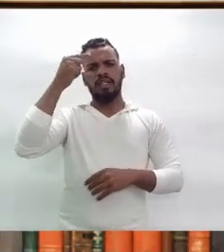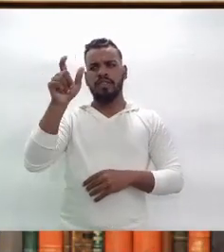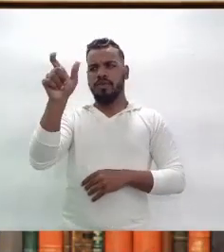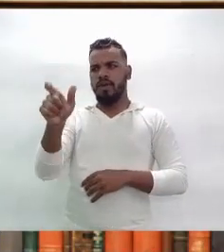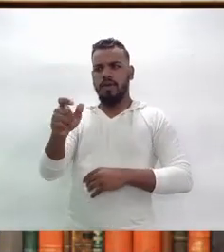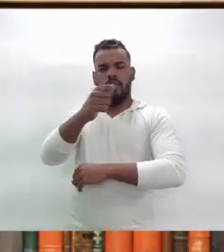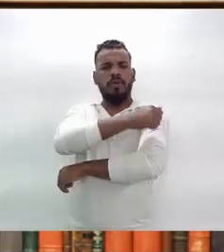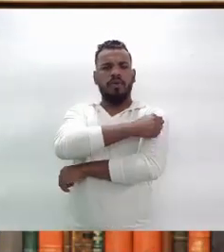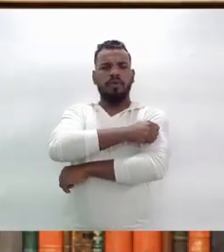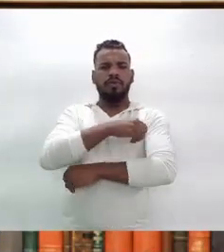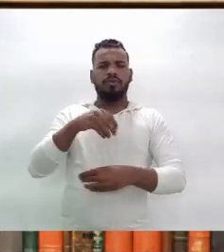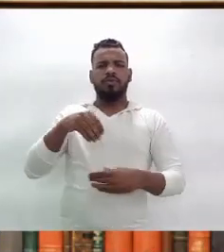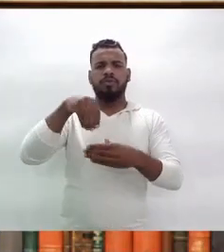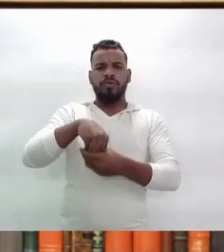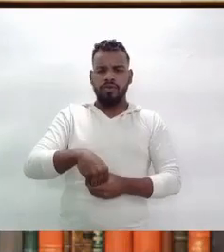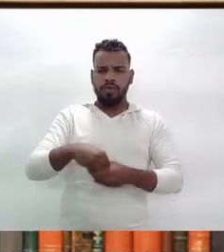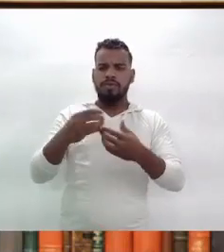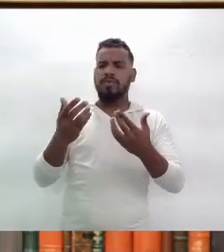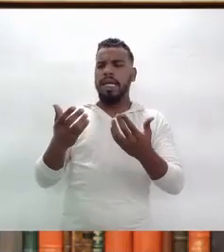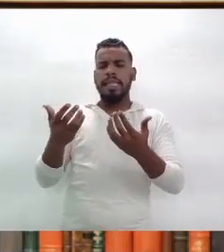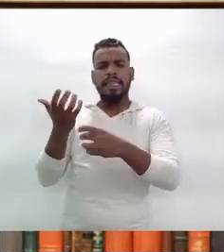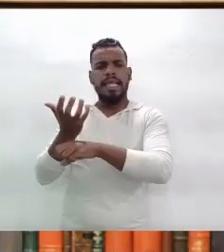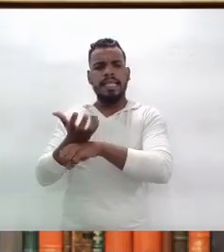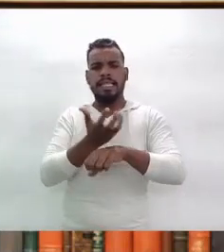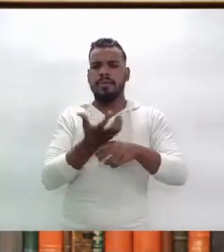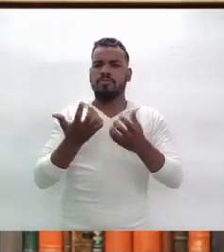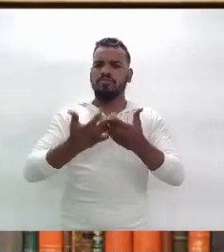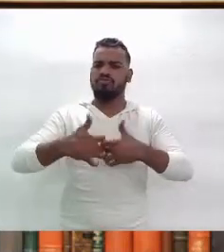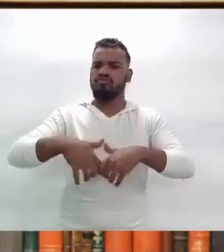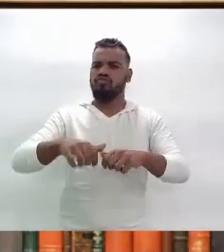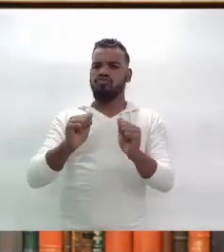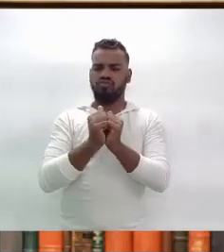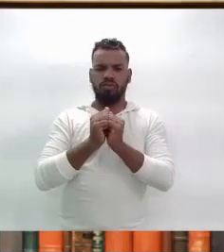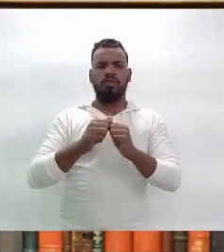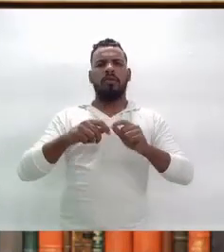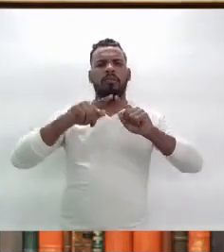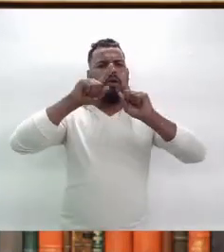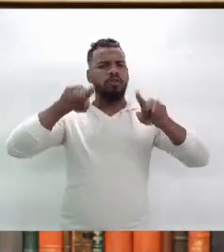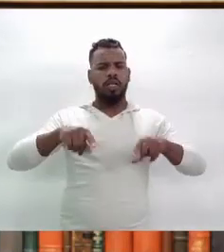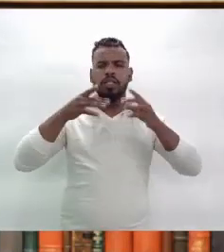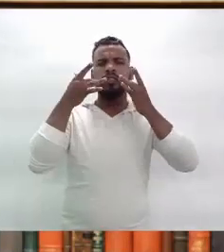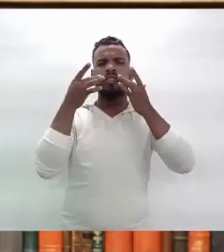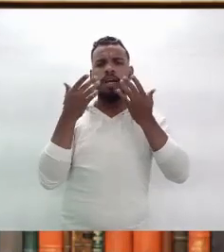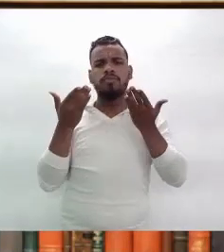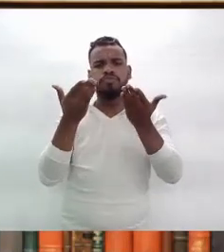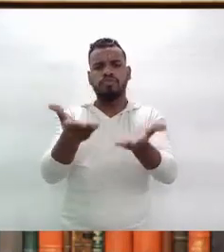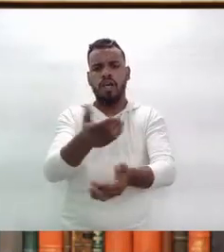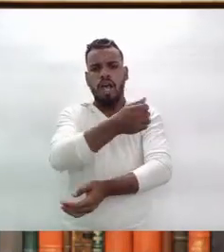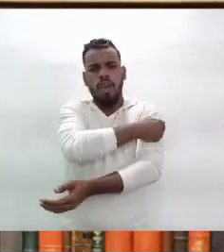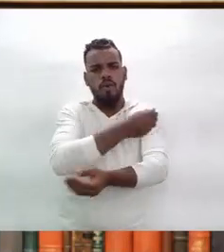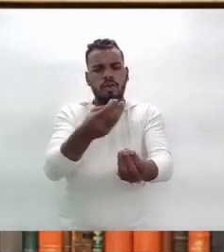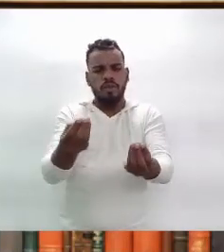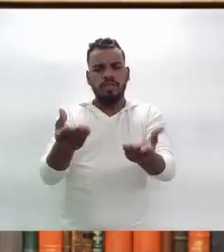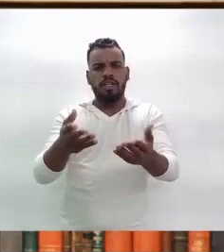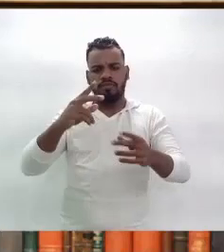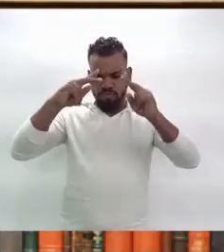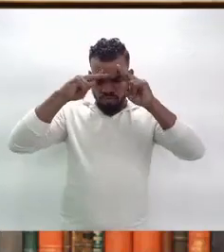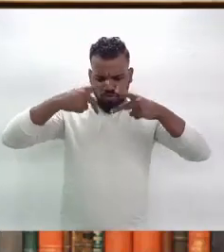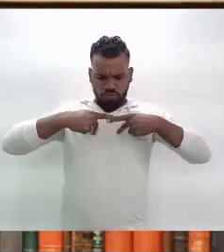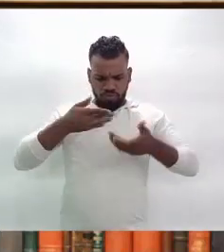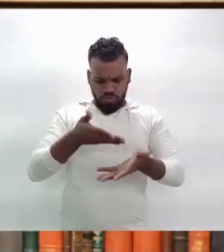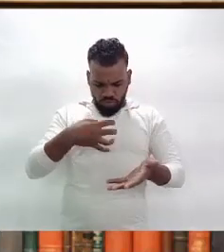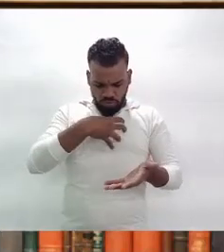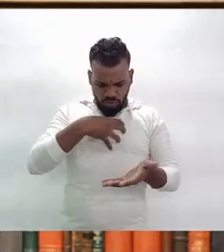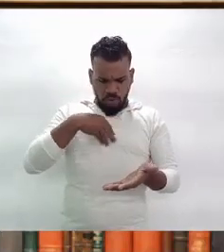estudante no ambiente interdisciplinar, do professor trazer projetos que atraem o estudante para se reconhecer no meio,